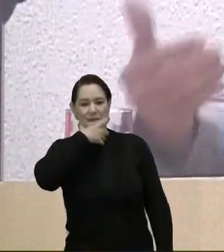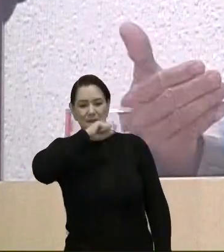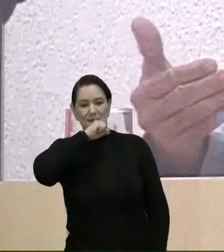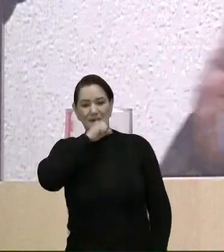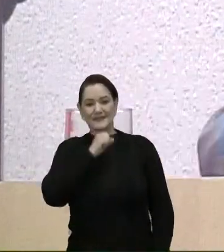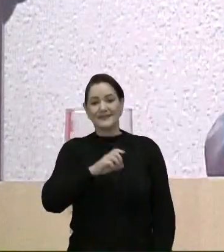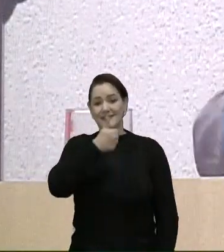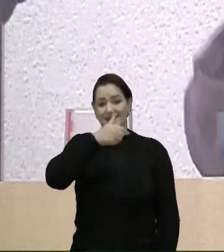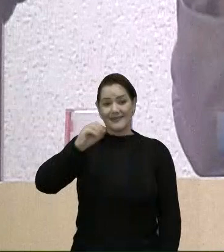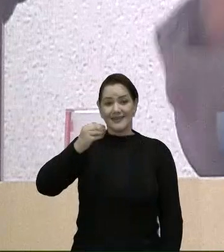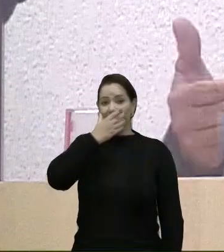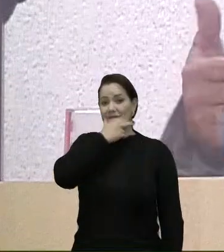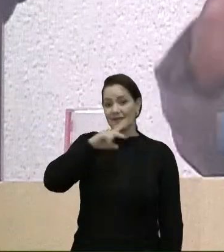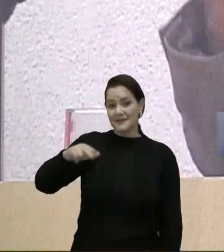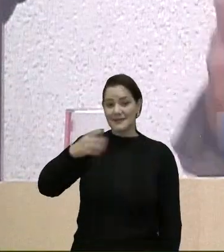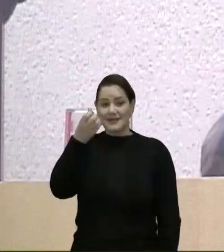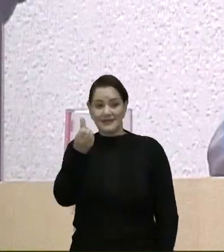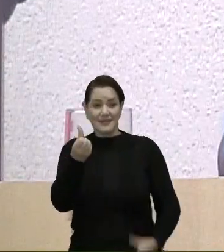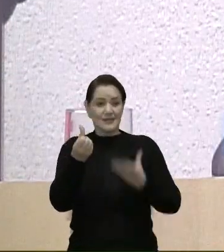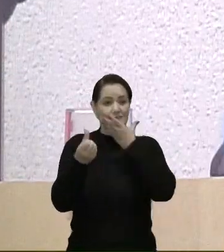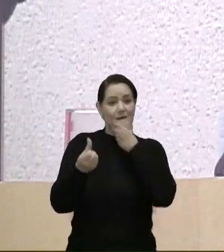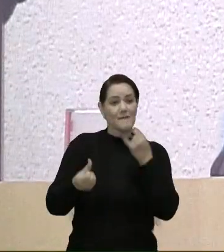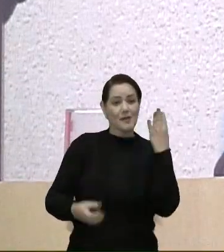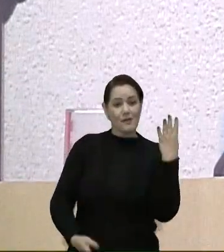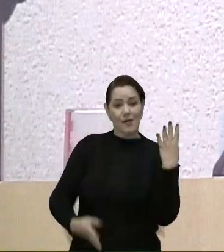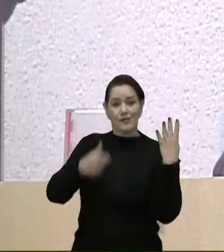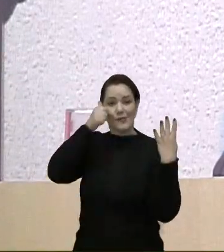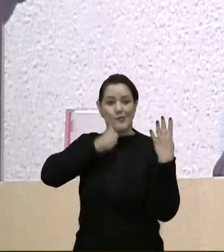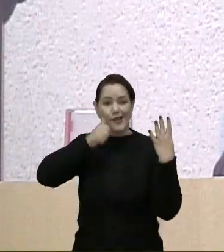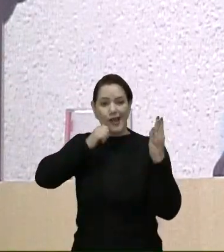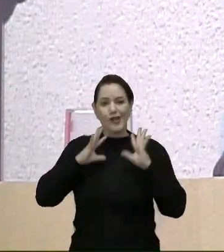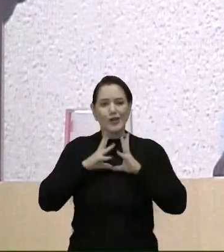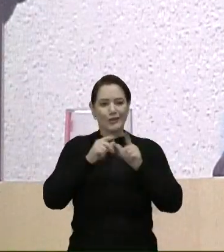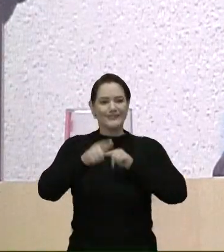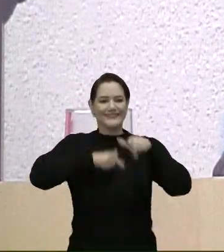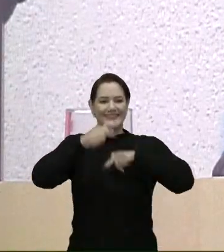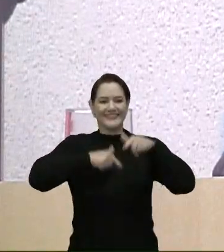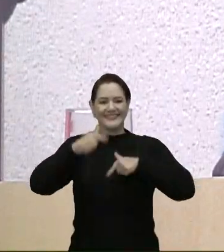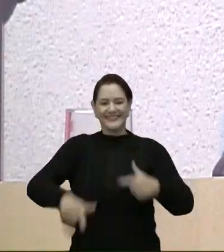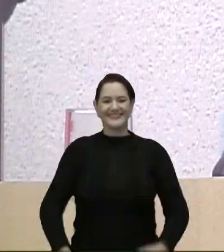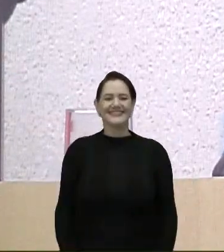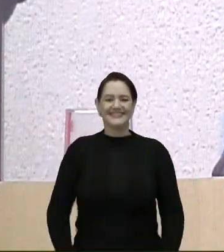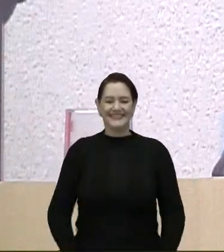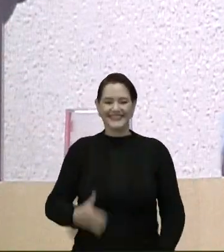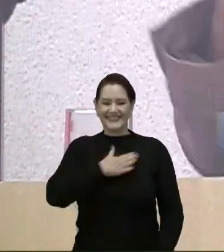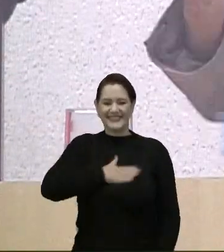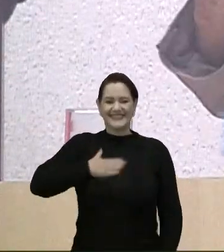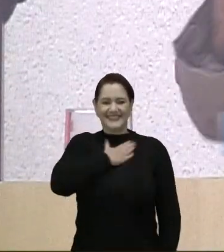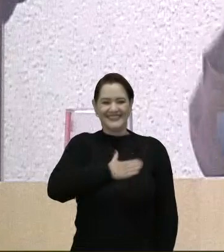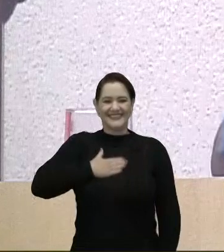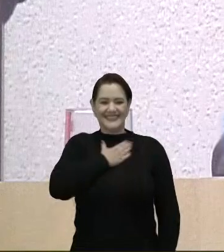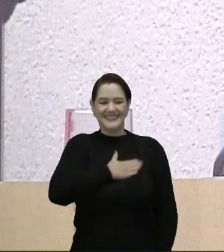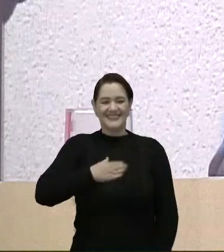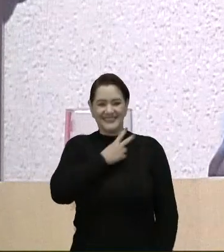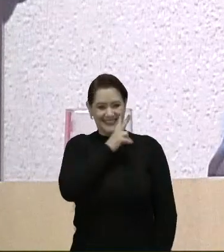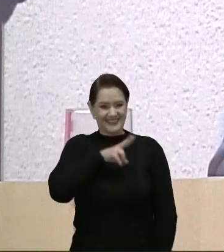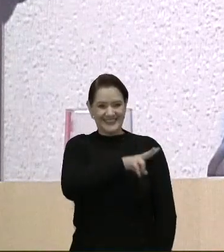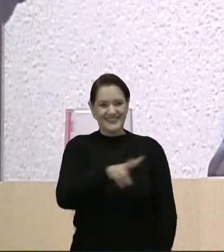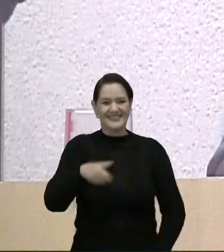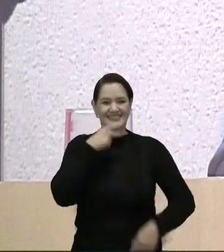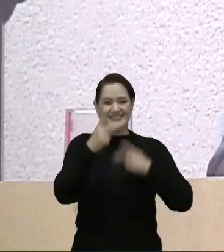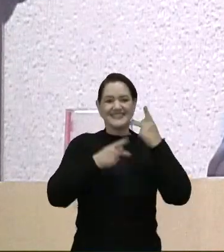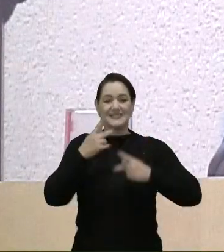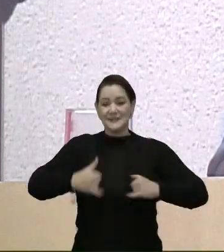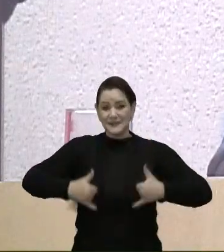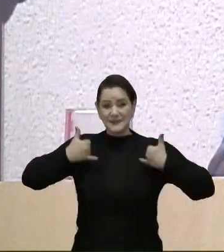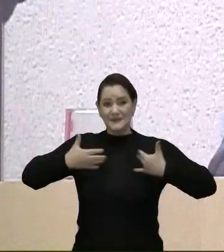10 irmãos. 6 homens, 4 mulheres e todos trabalhadores, cara. E para mim é uma satisfação, né, ouvir a fala dele de dar